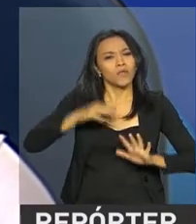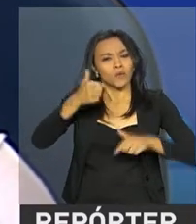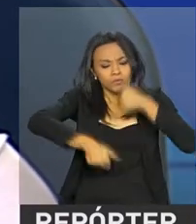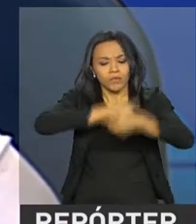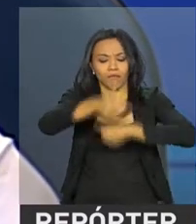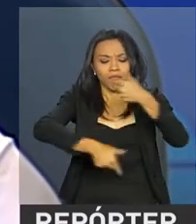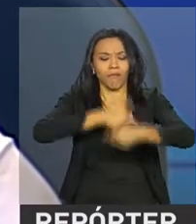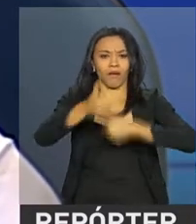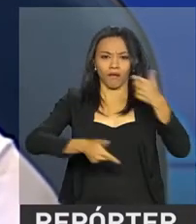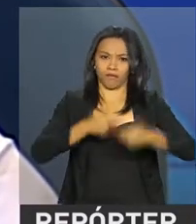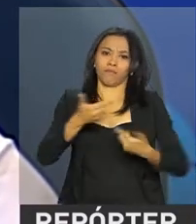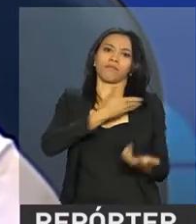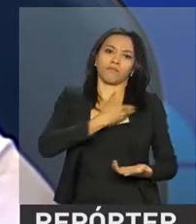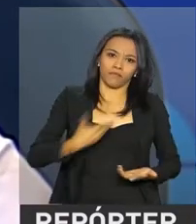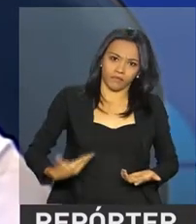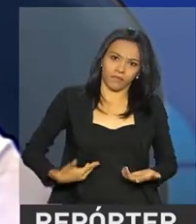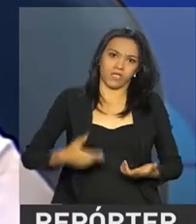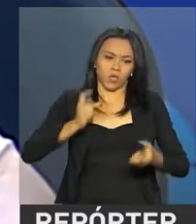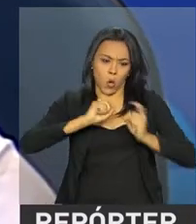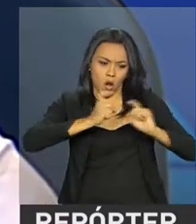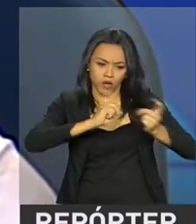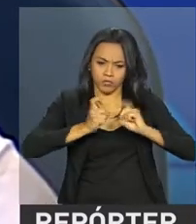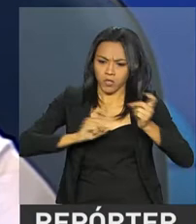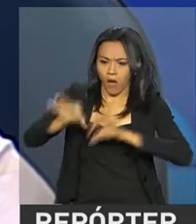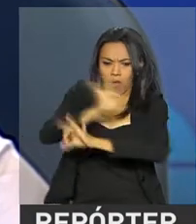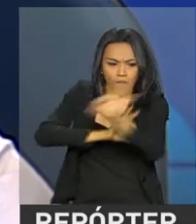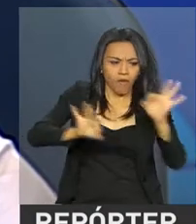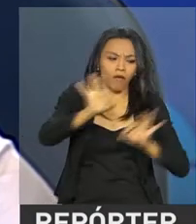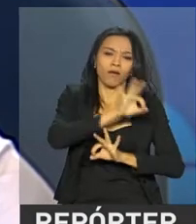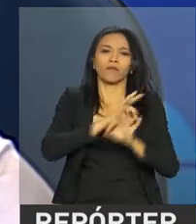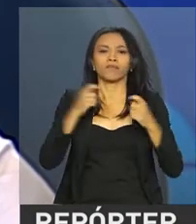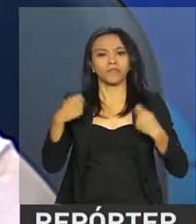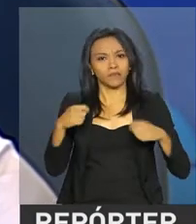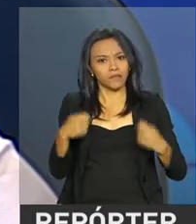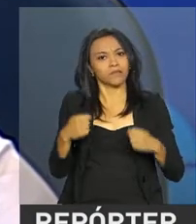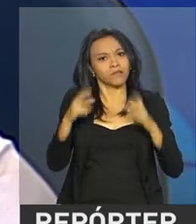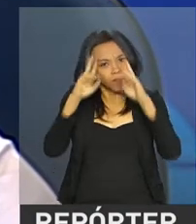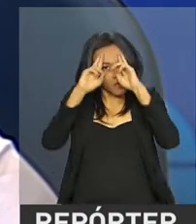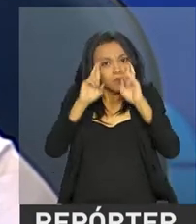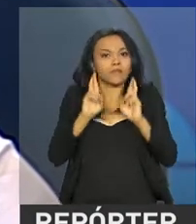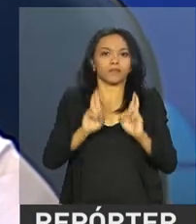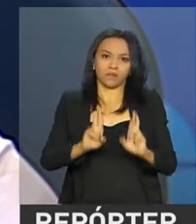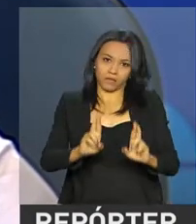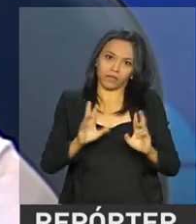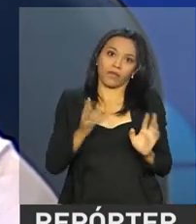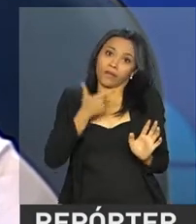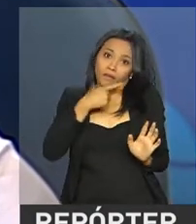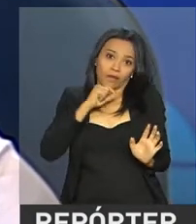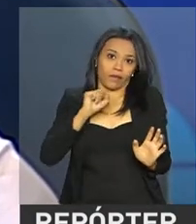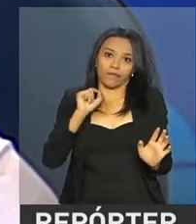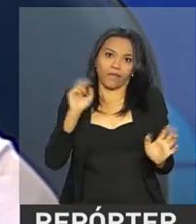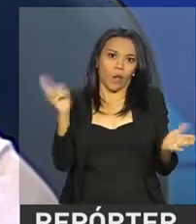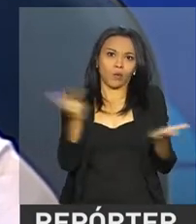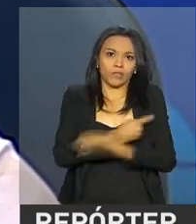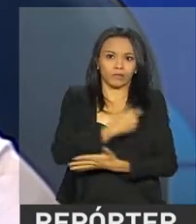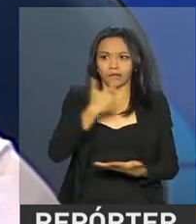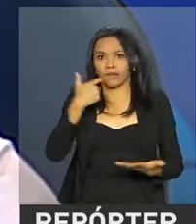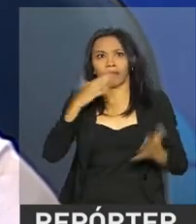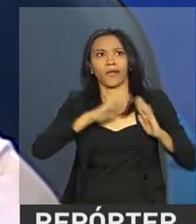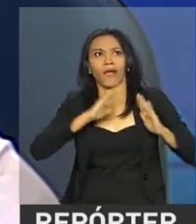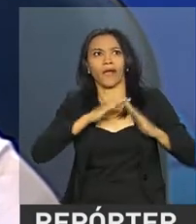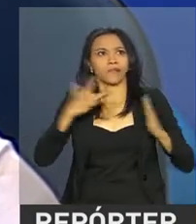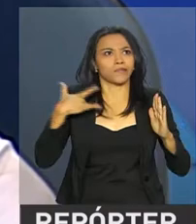que fechar esse tipo de posição, respeitando quem tiver uma situação de emergência em